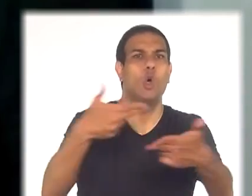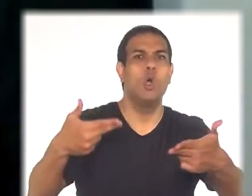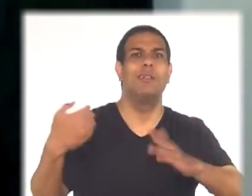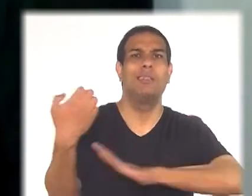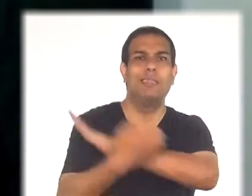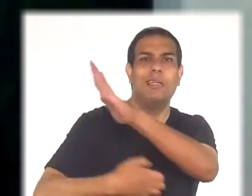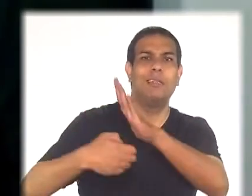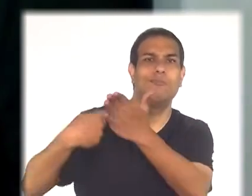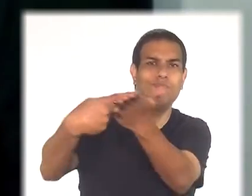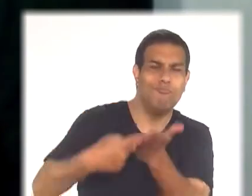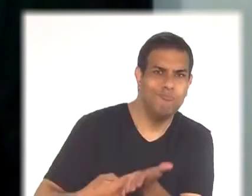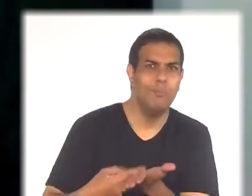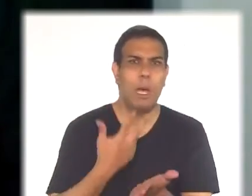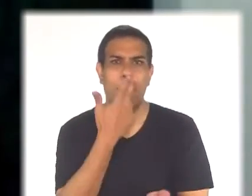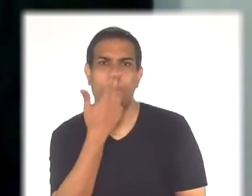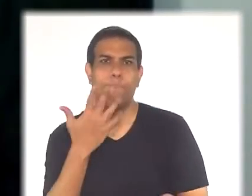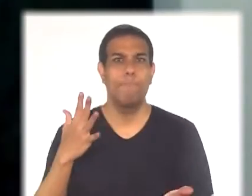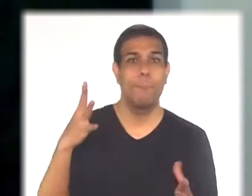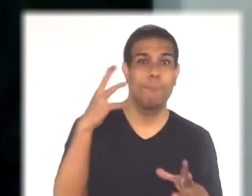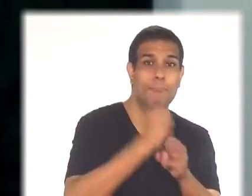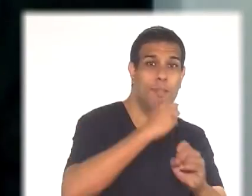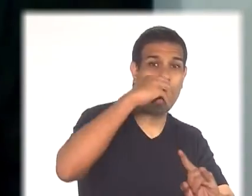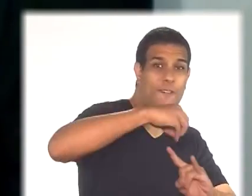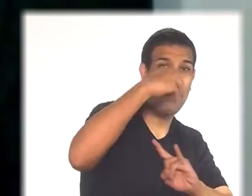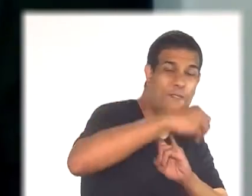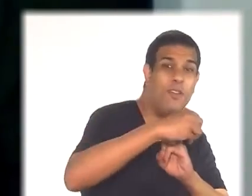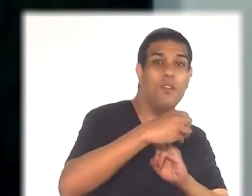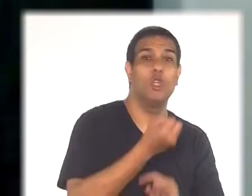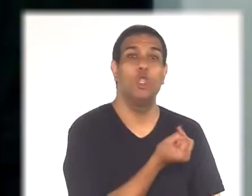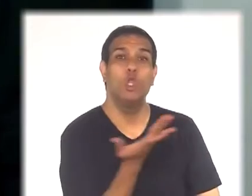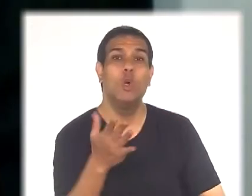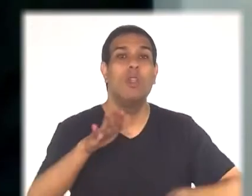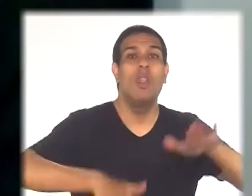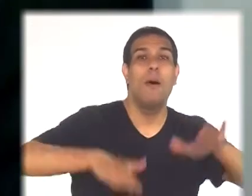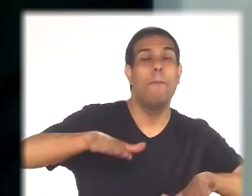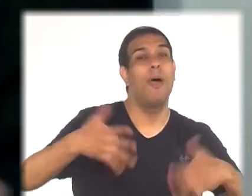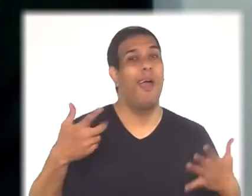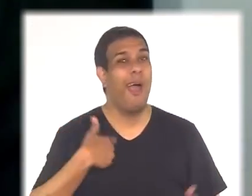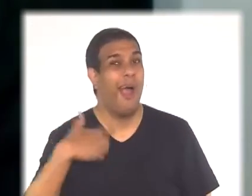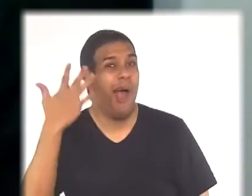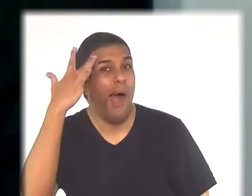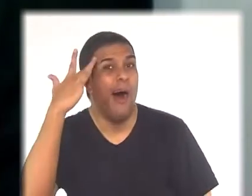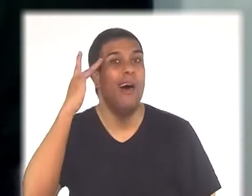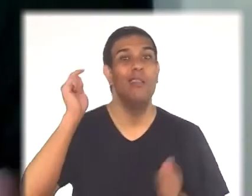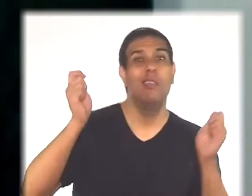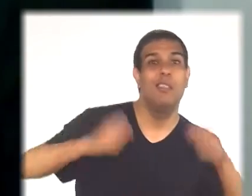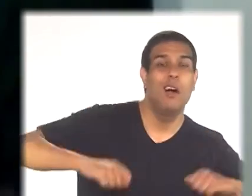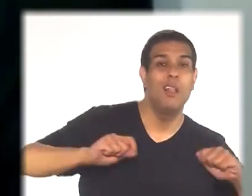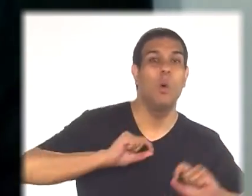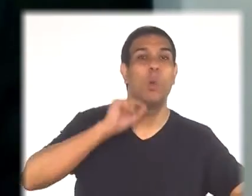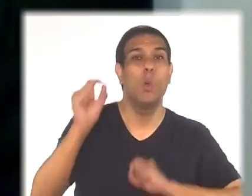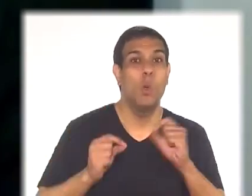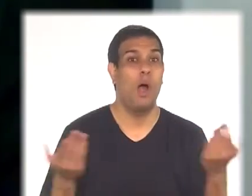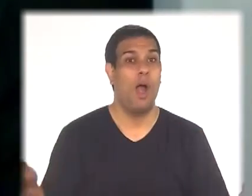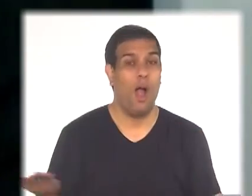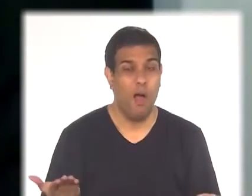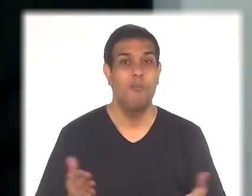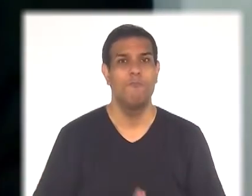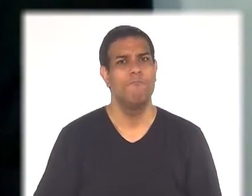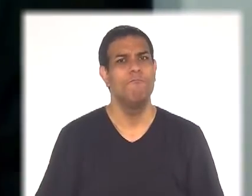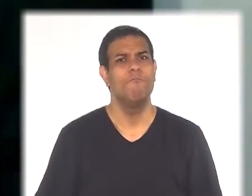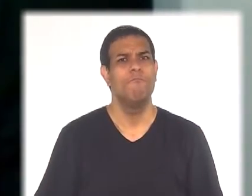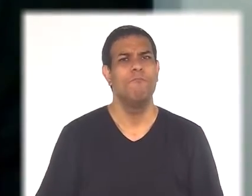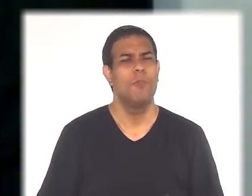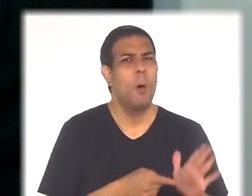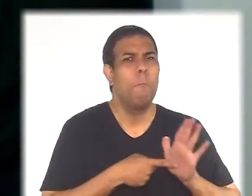doses compradas dos produtores nacionais, 110 são da Fiocruz, mas esses números oscilam. Mas tem uma capacidade muito grande